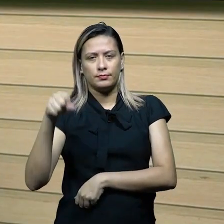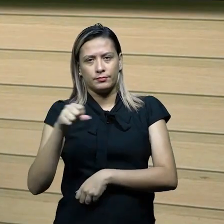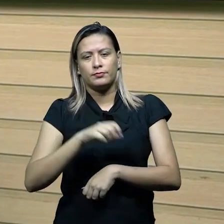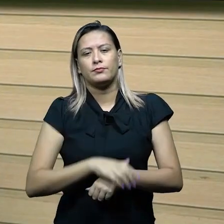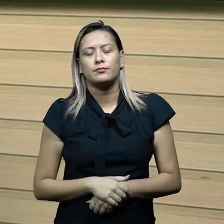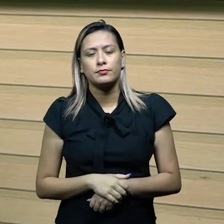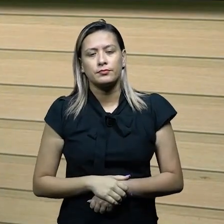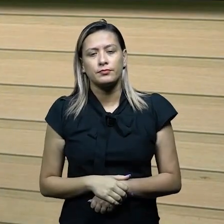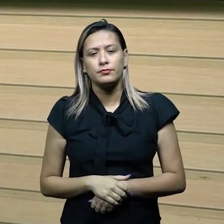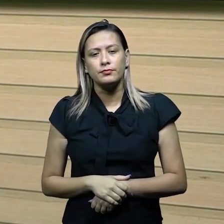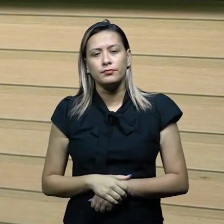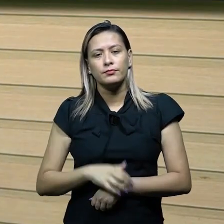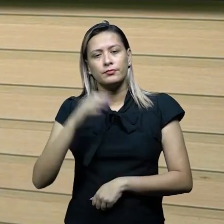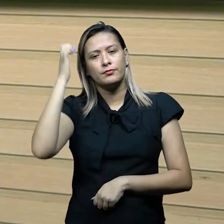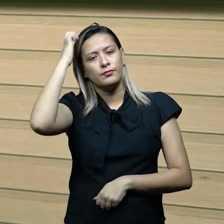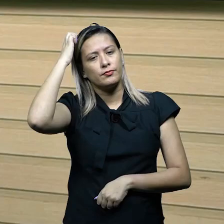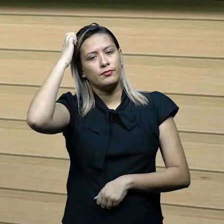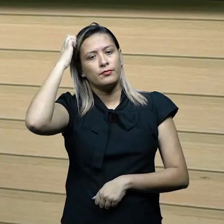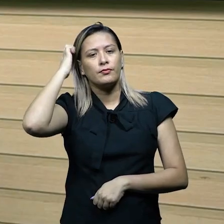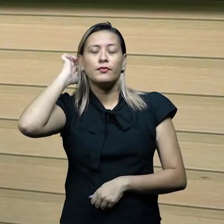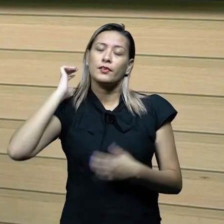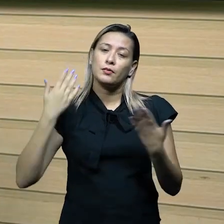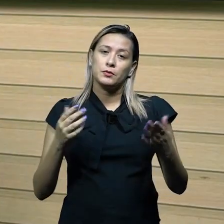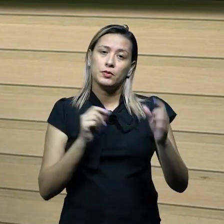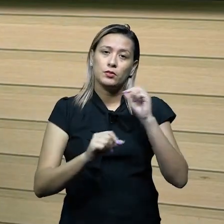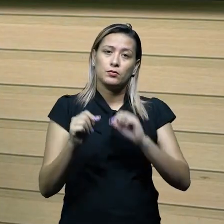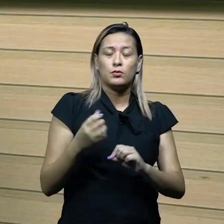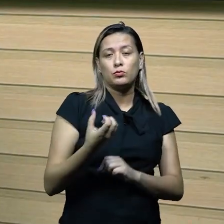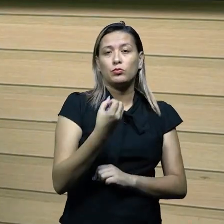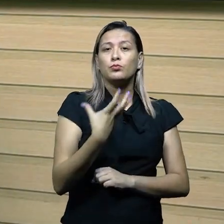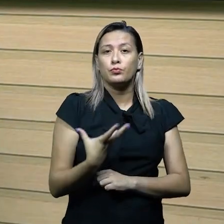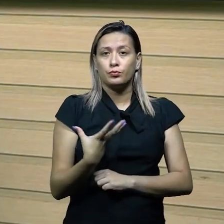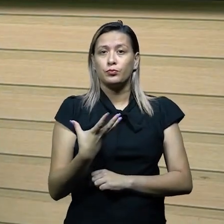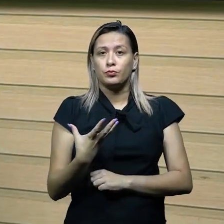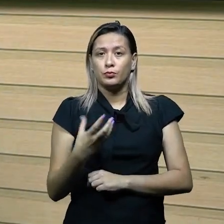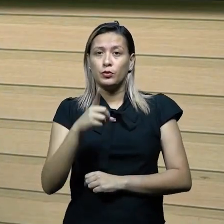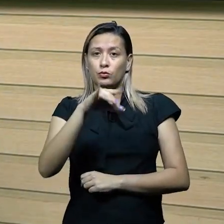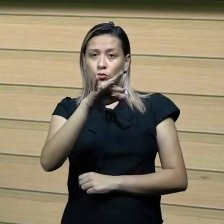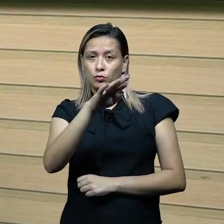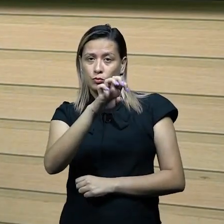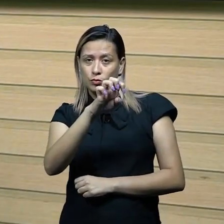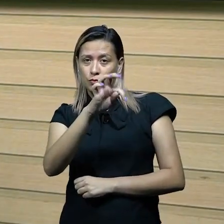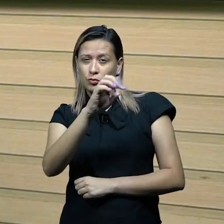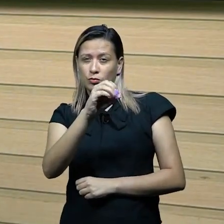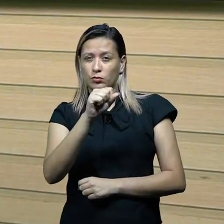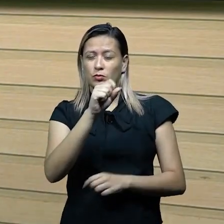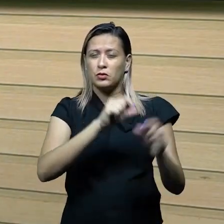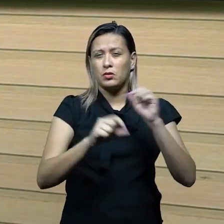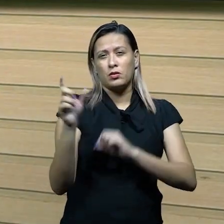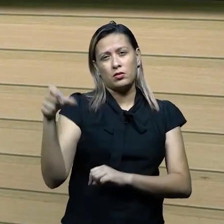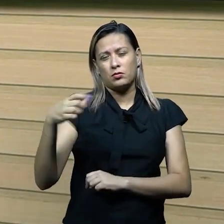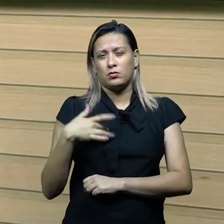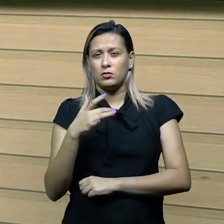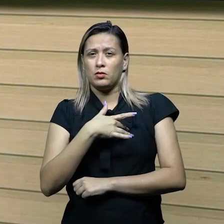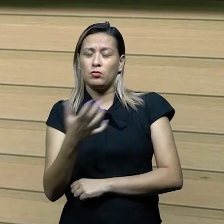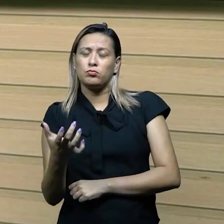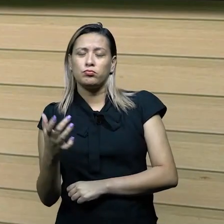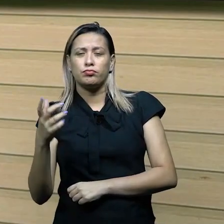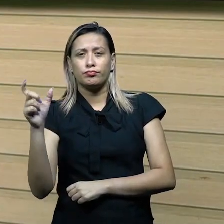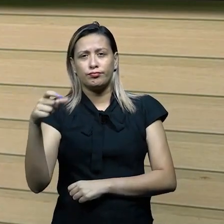vai ter muito desconto. Aí tua remuneração final vai lá para baixo. Aí o desafio da empresa é colocar esses benefícios que eu falei há pouco para vocês de